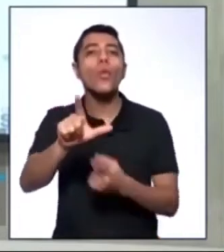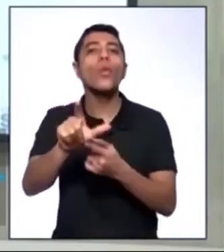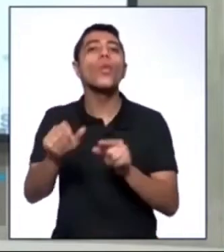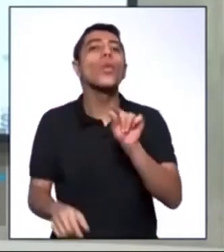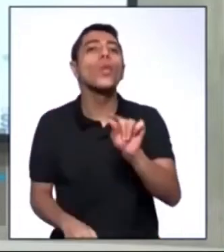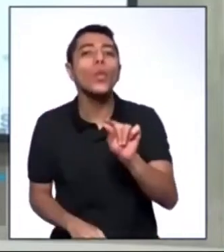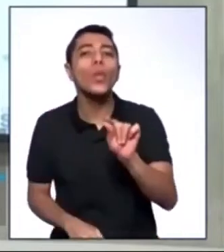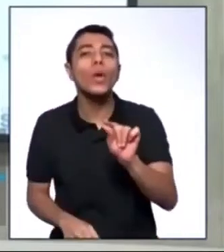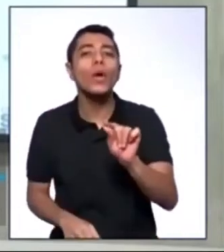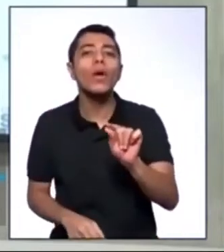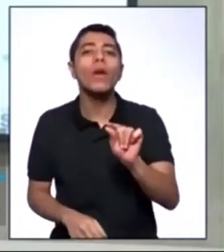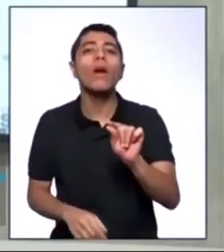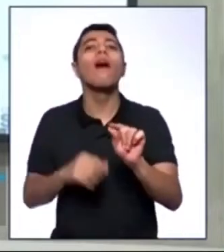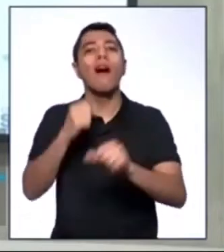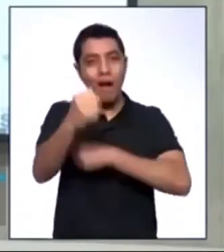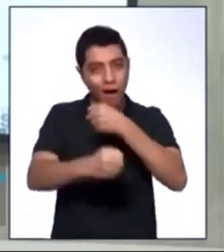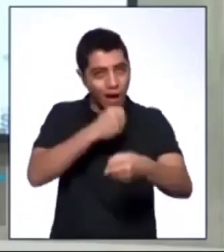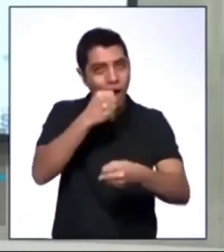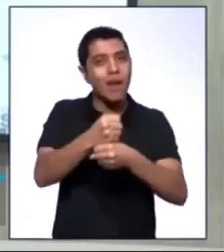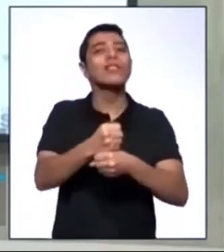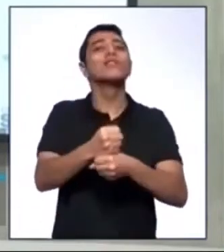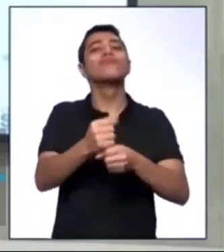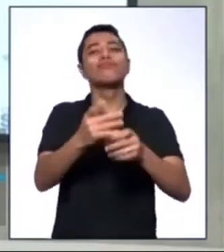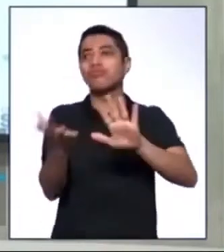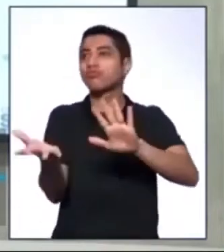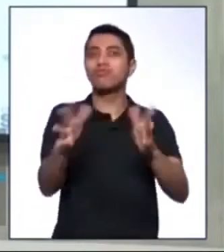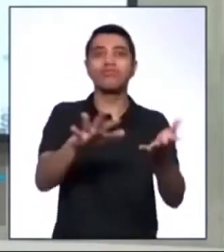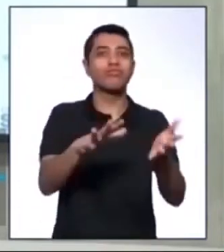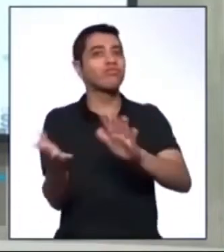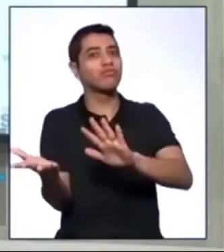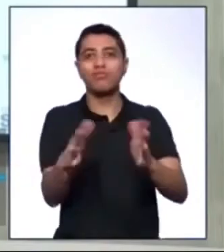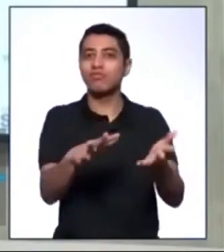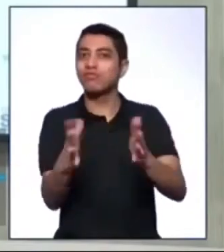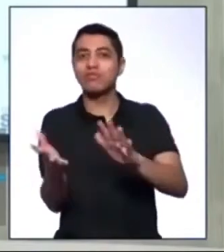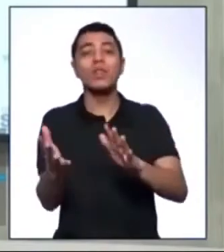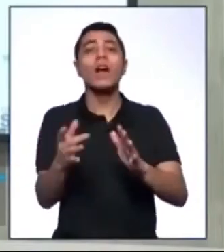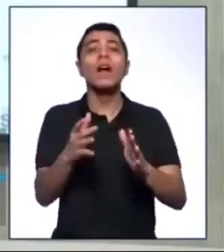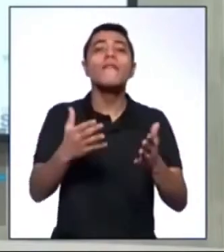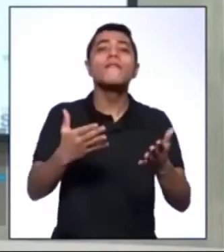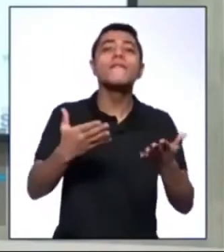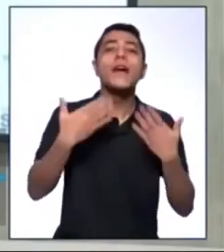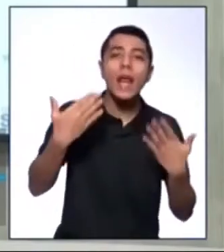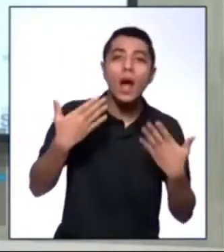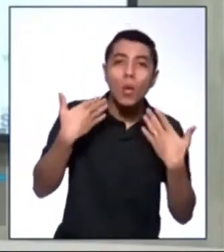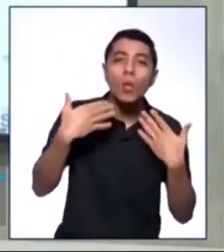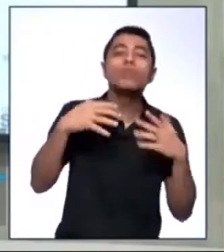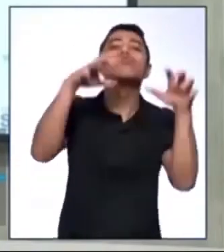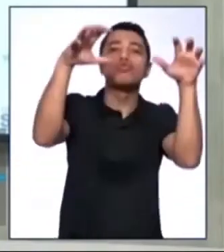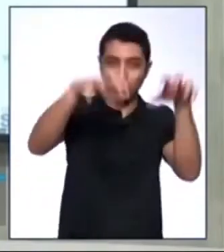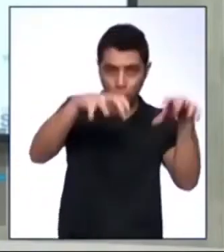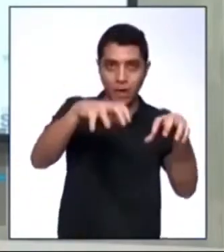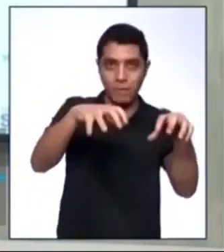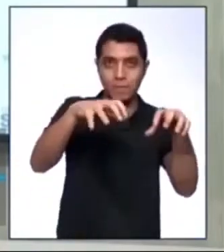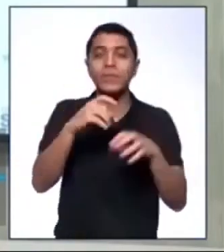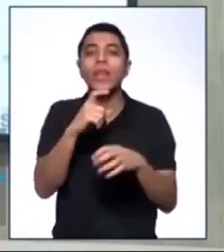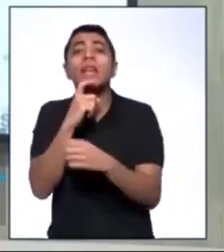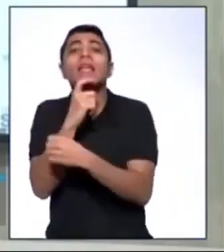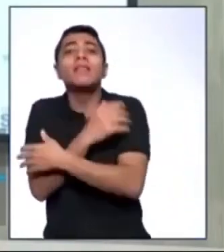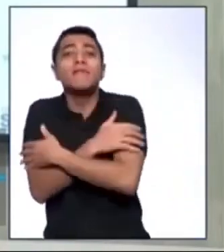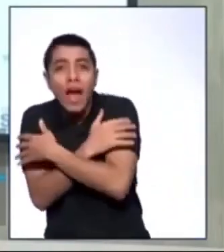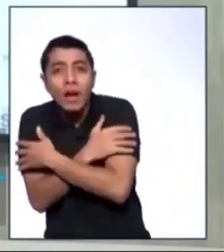chuva durante o verão e um período seco durante o inverno. Então, essa é uma característica do clima